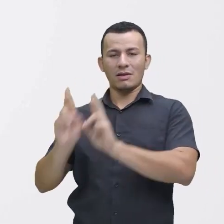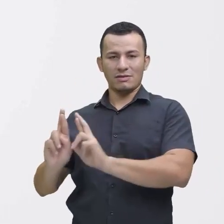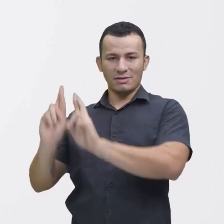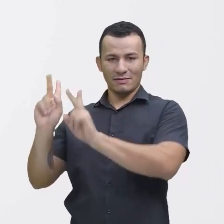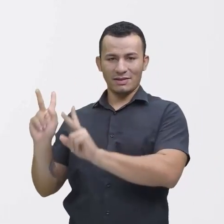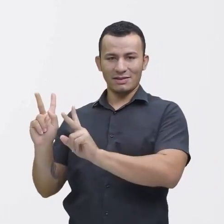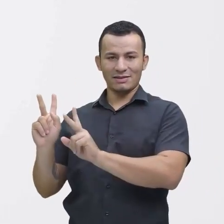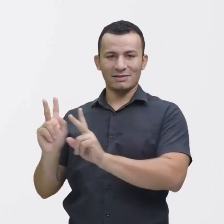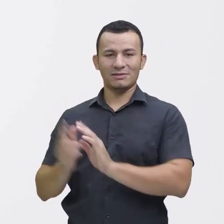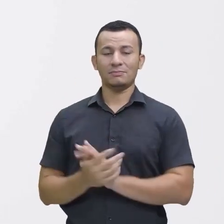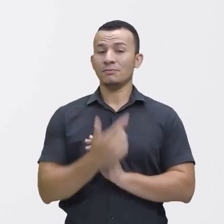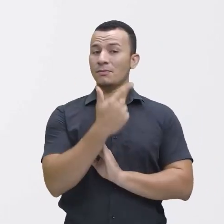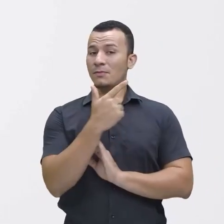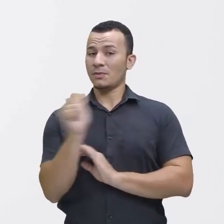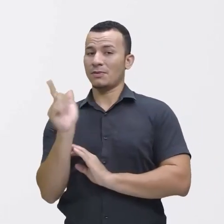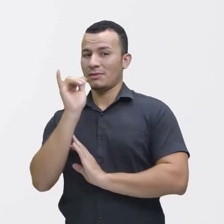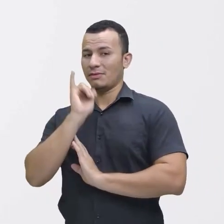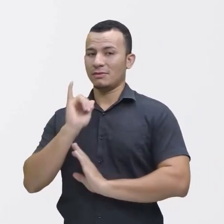próximo exemplo.